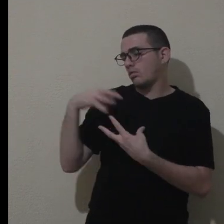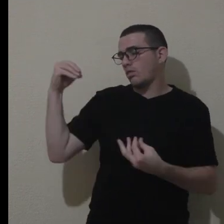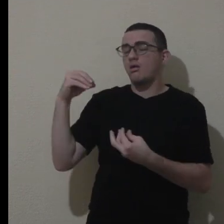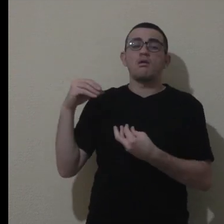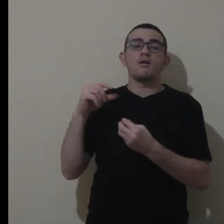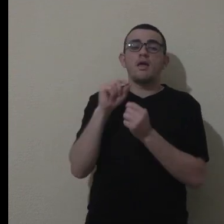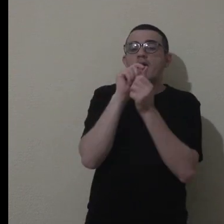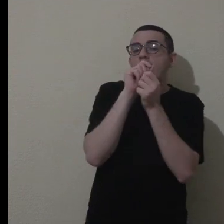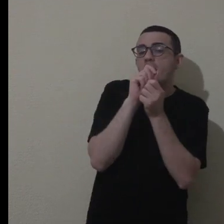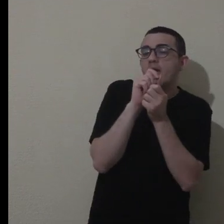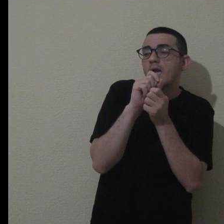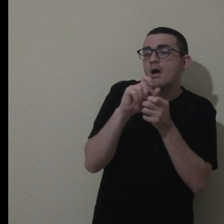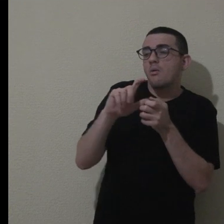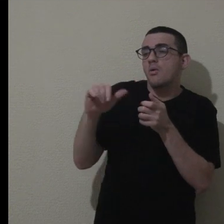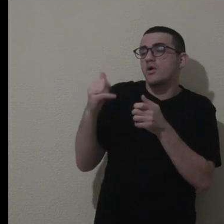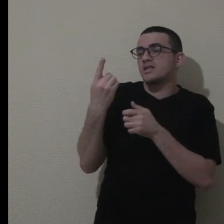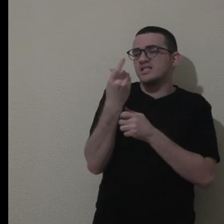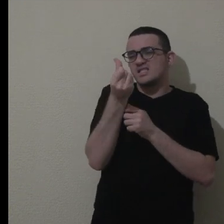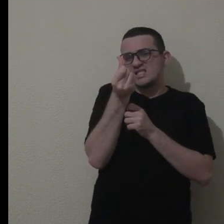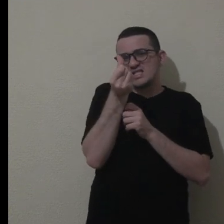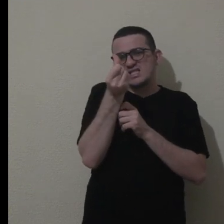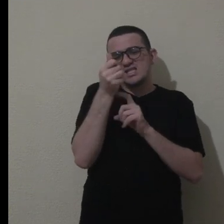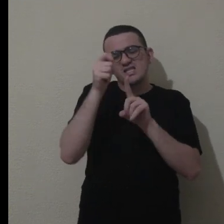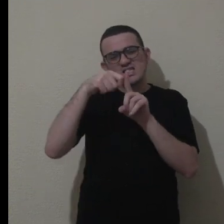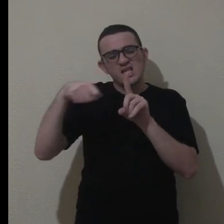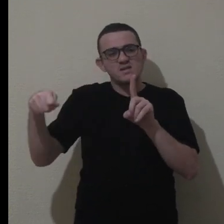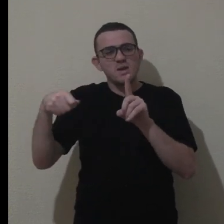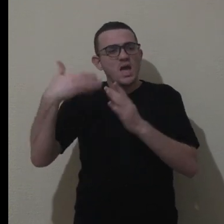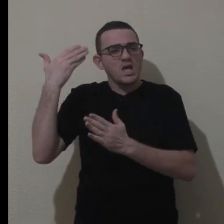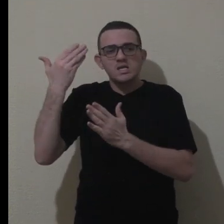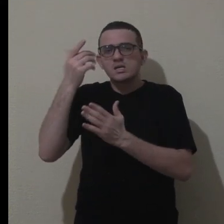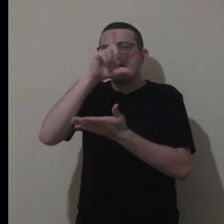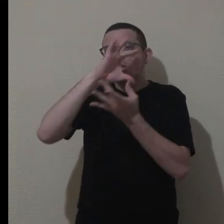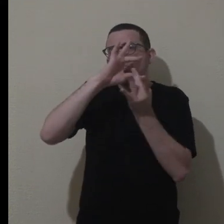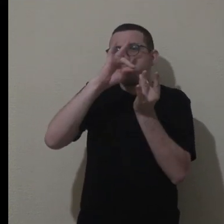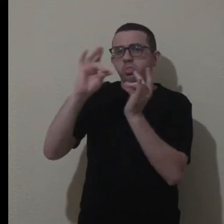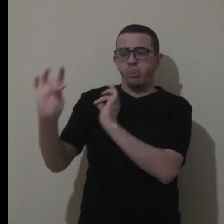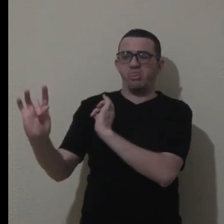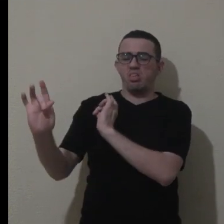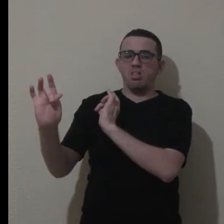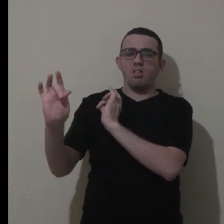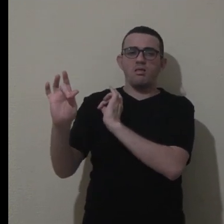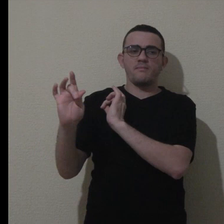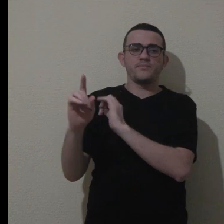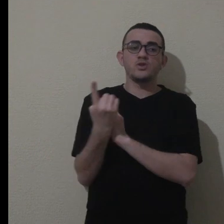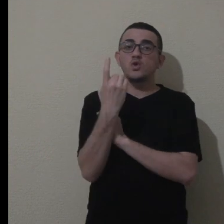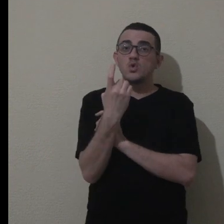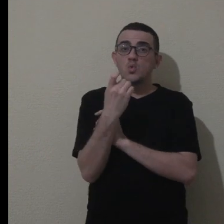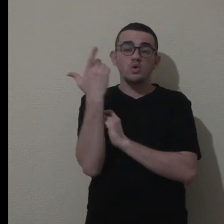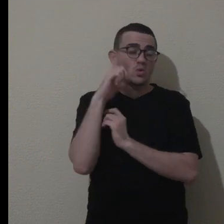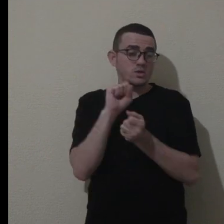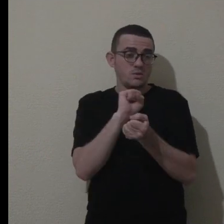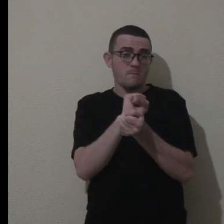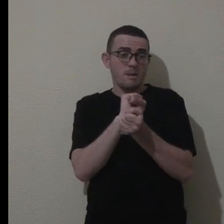muito acentuada. Em 6 meses, eles viram que perdeu muito, né? Perdeu muito. E o único